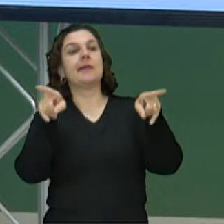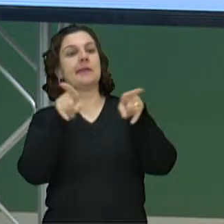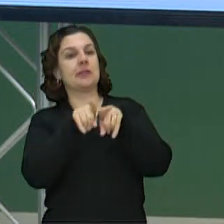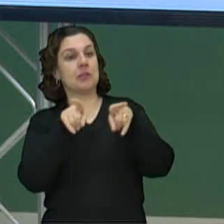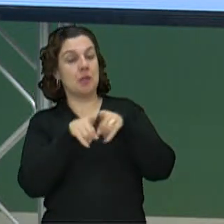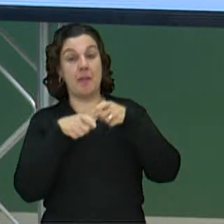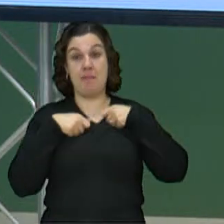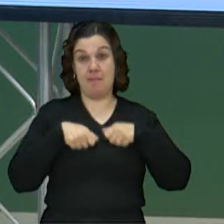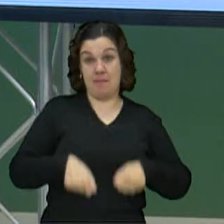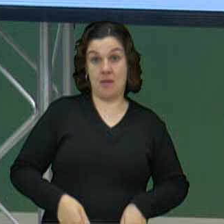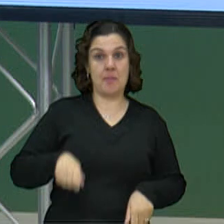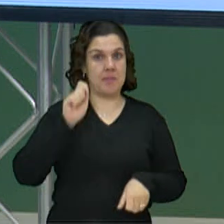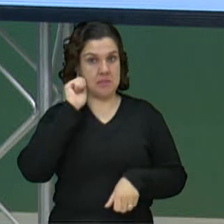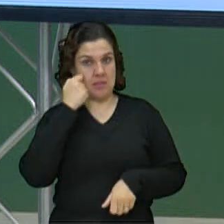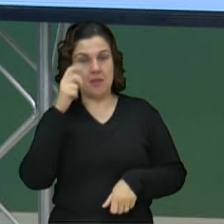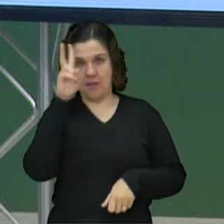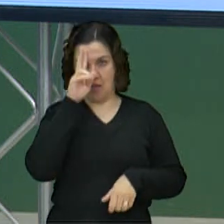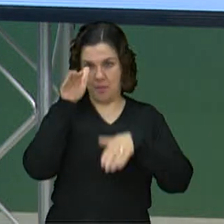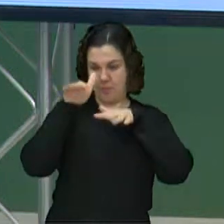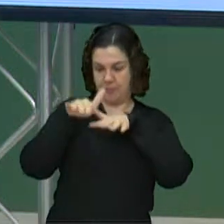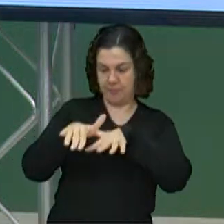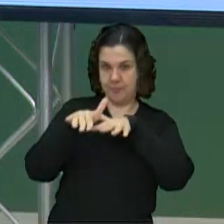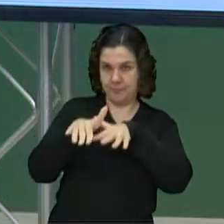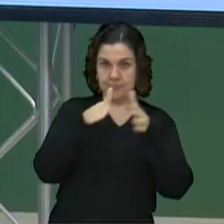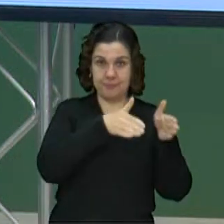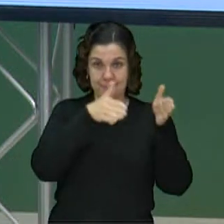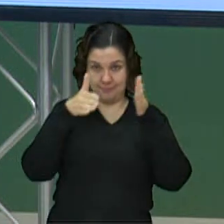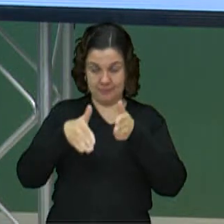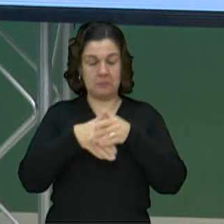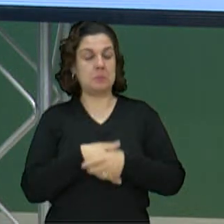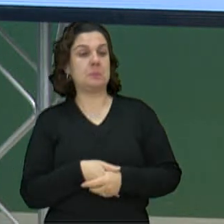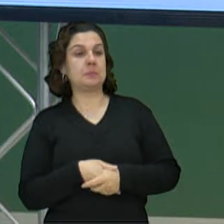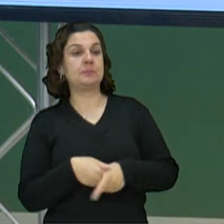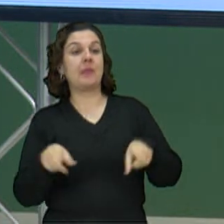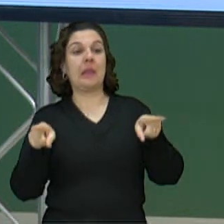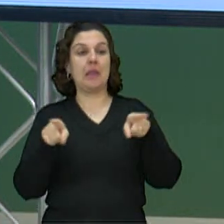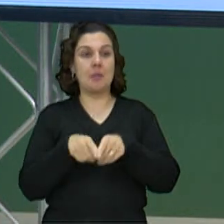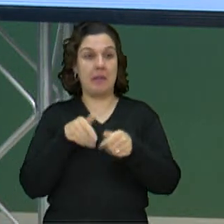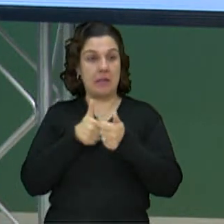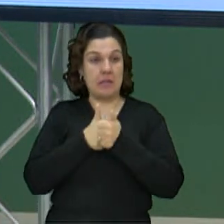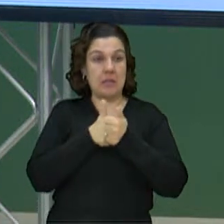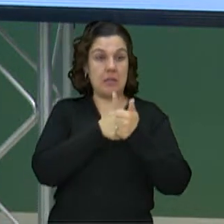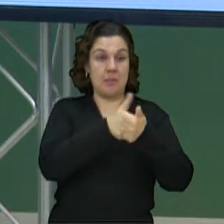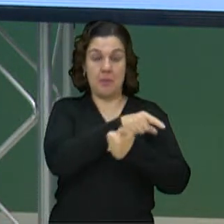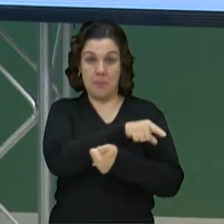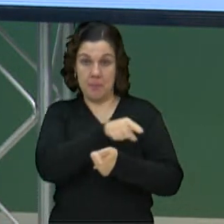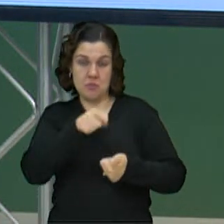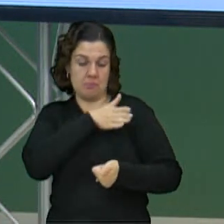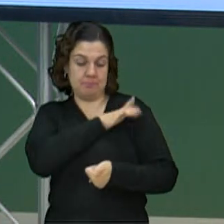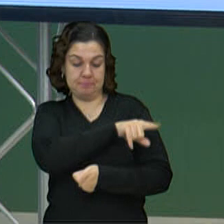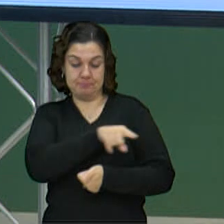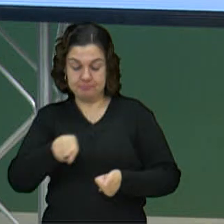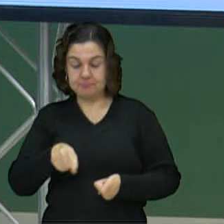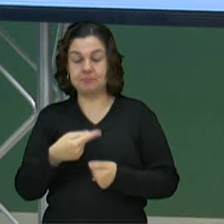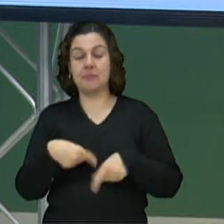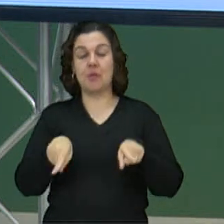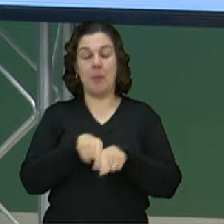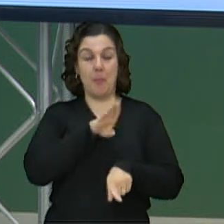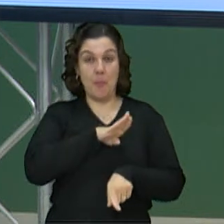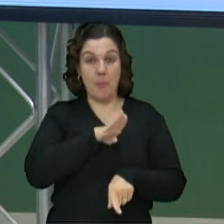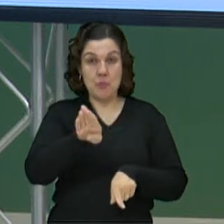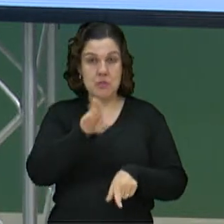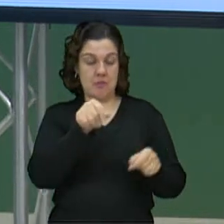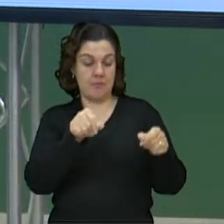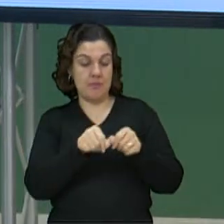dos camisas negras, o exército, o grupo paramilitar, que perseguiam os considerados inimigos, Mussolini criou